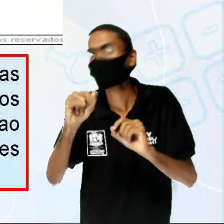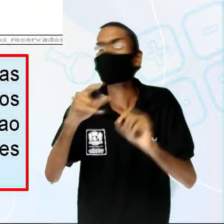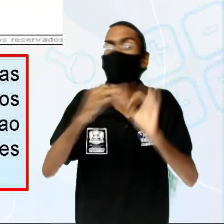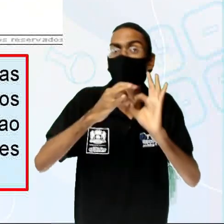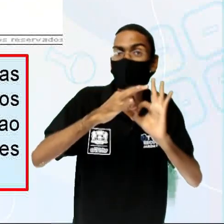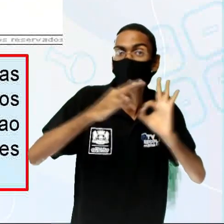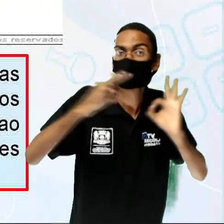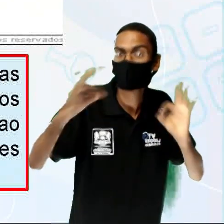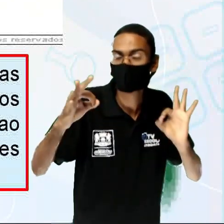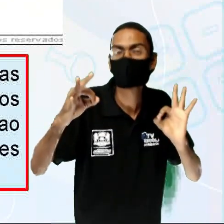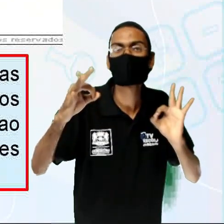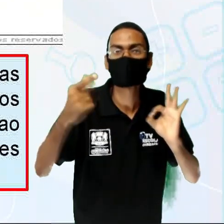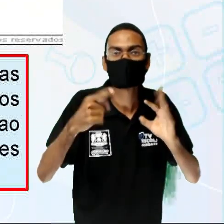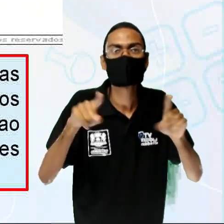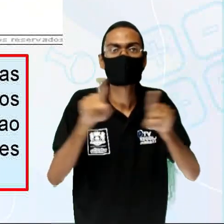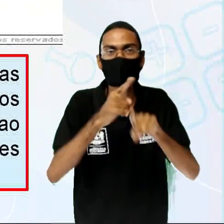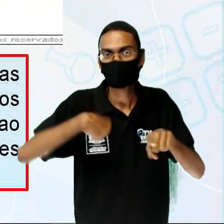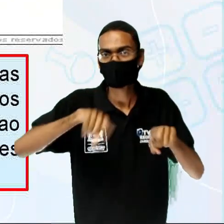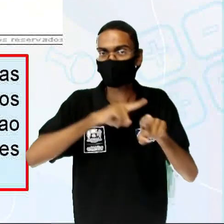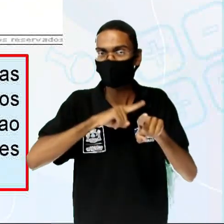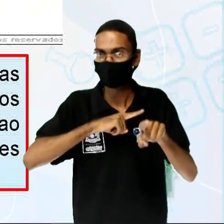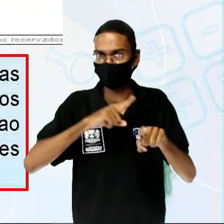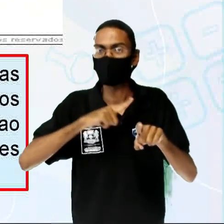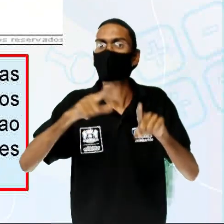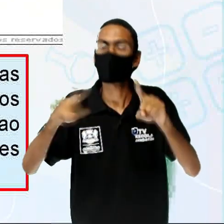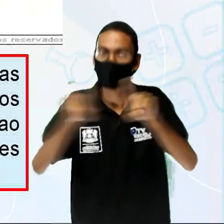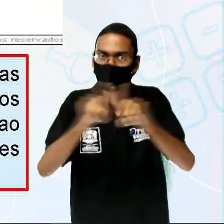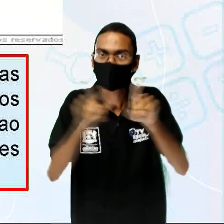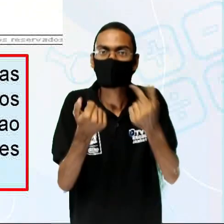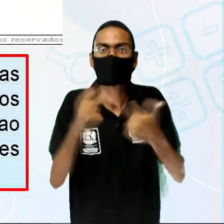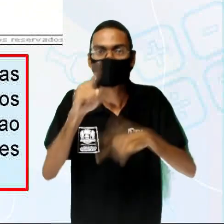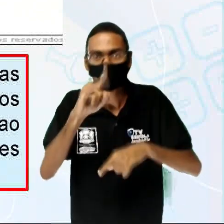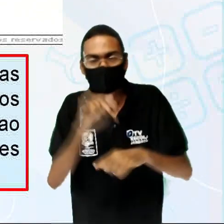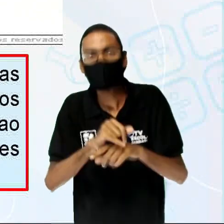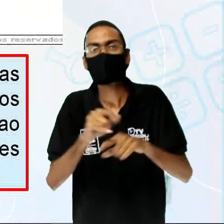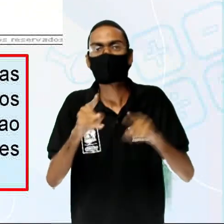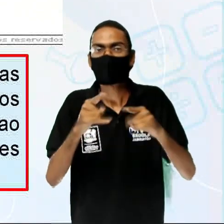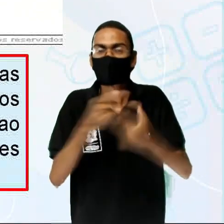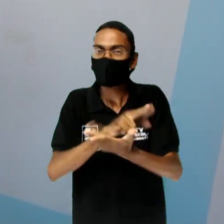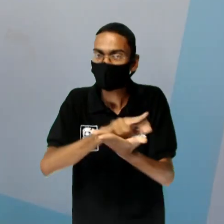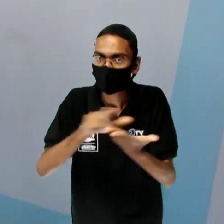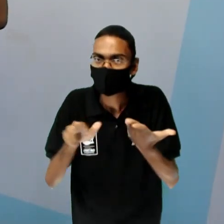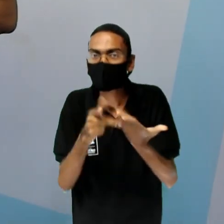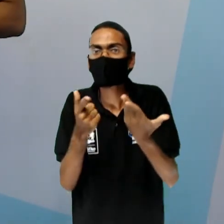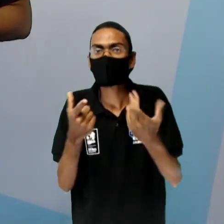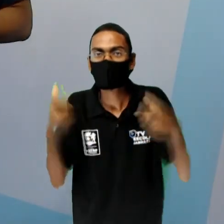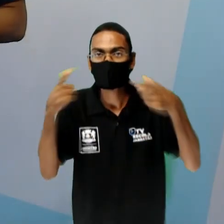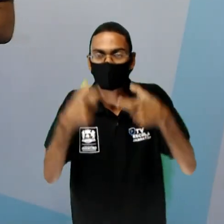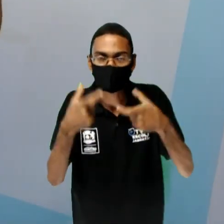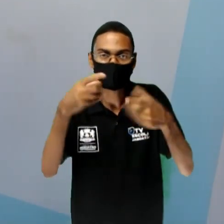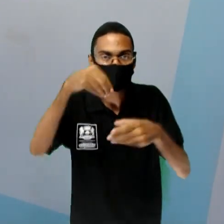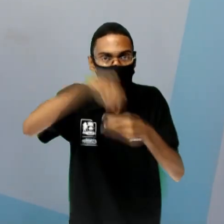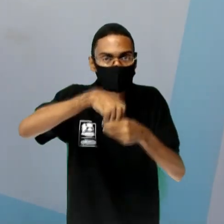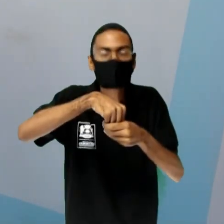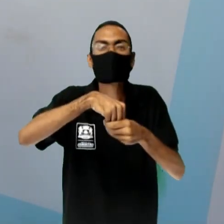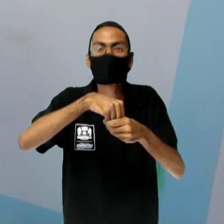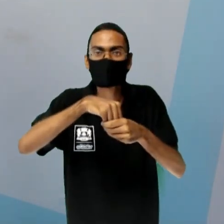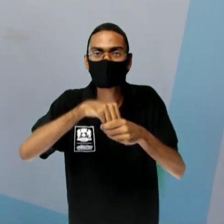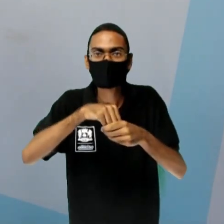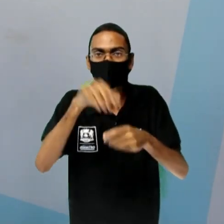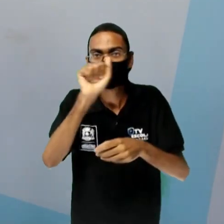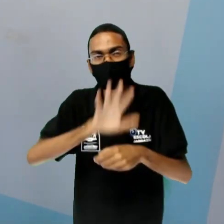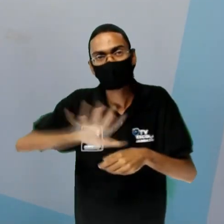o tropical, o desértico e o semiárido. Então, observe tudo isso aí dentro do espaço, né, asiático. E